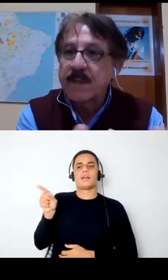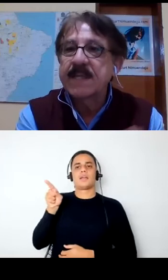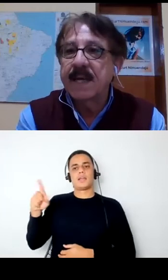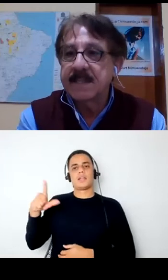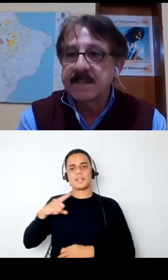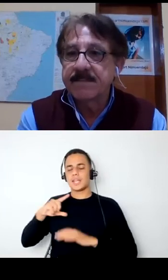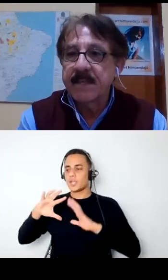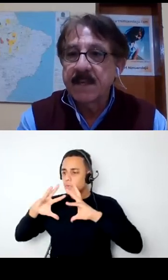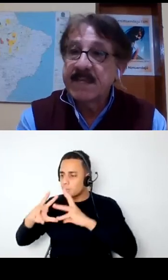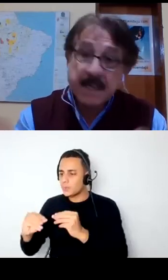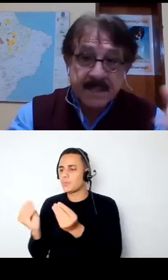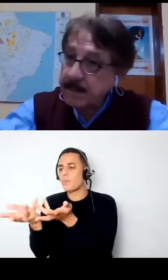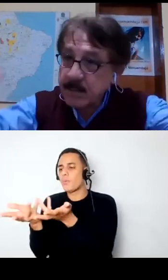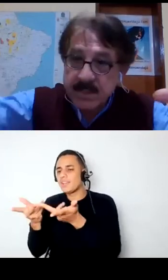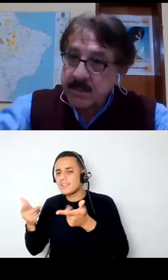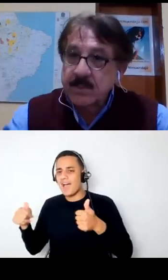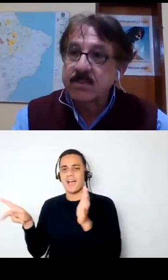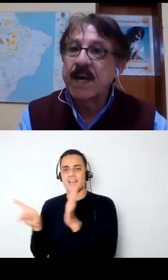deles.